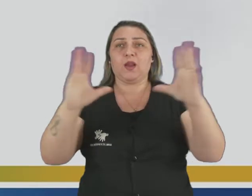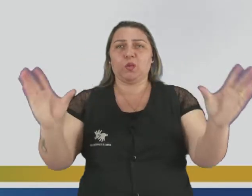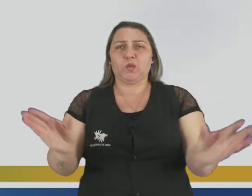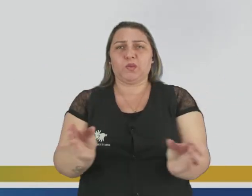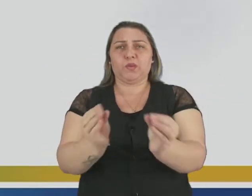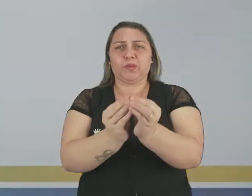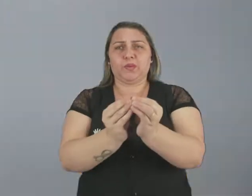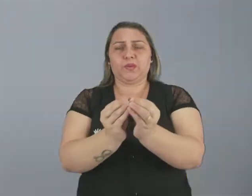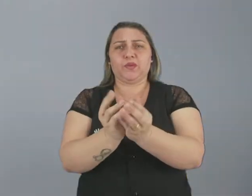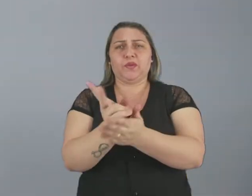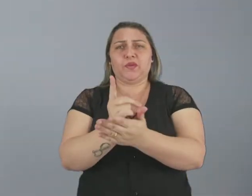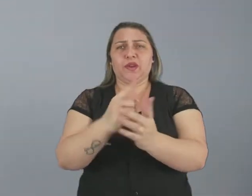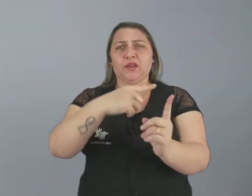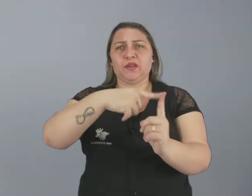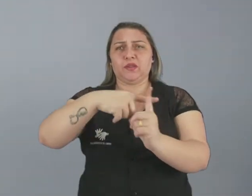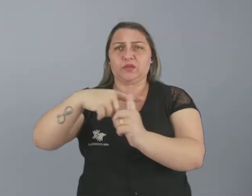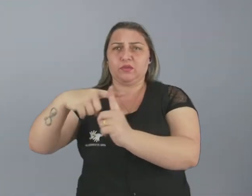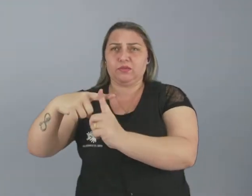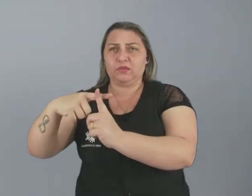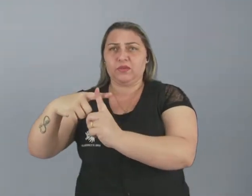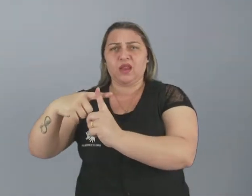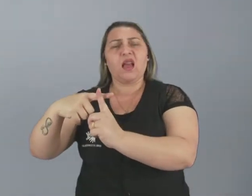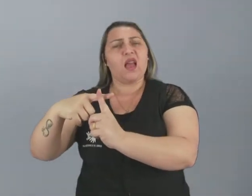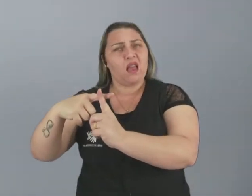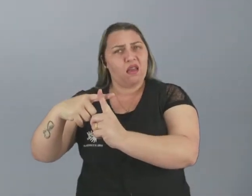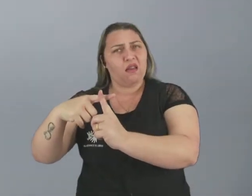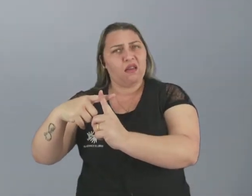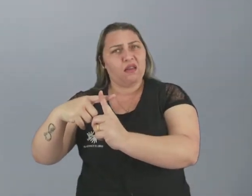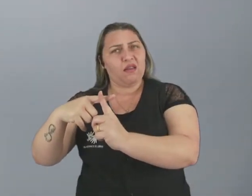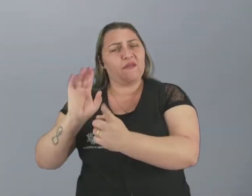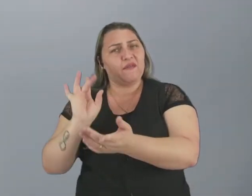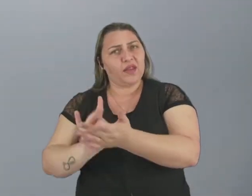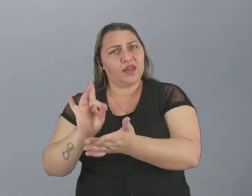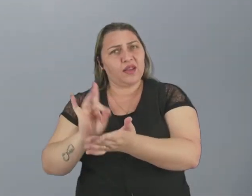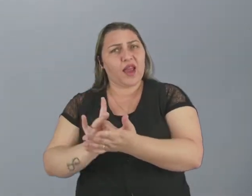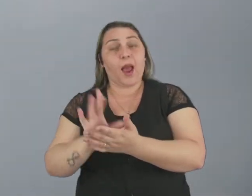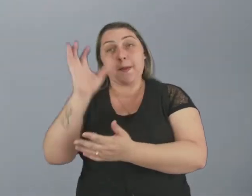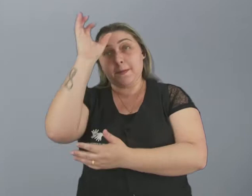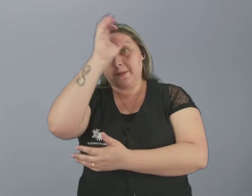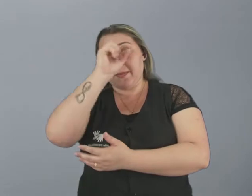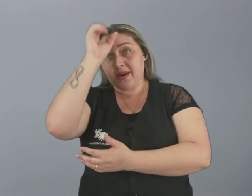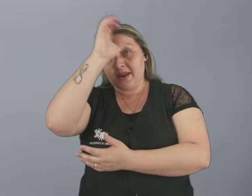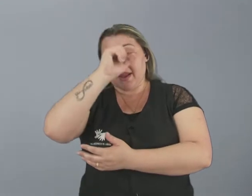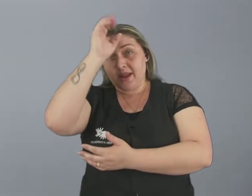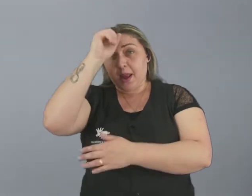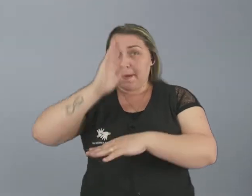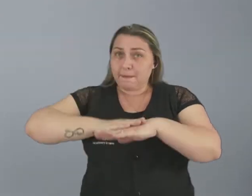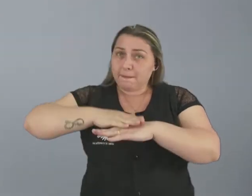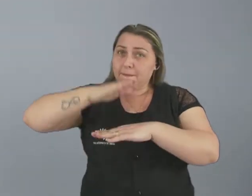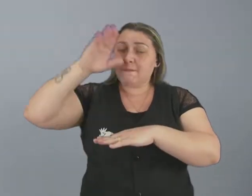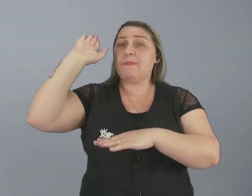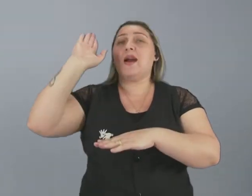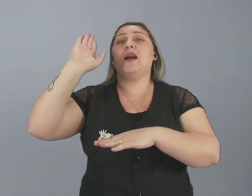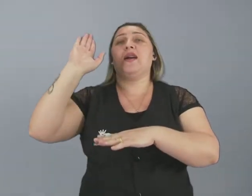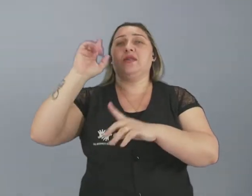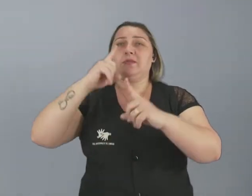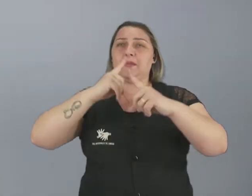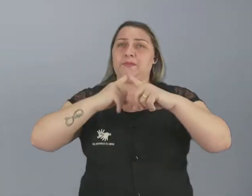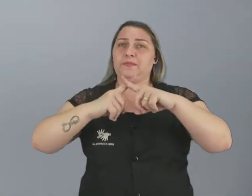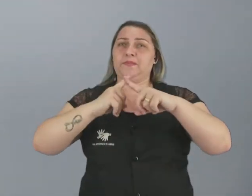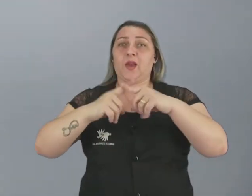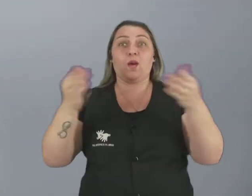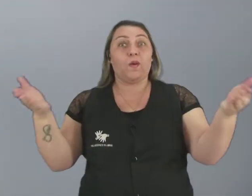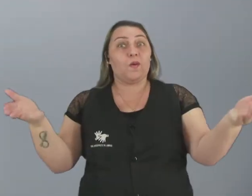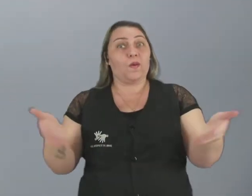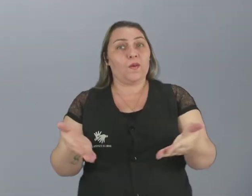de várias somas? Será que é isso mesmo? Nós vamos aprender isso e muito mais sobre a